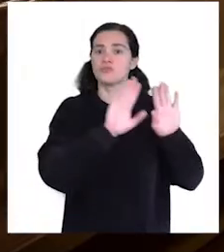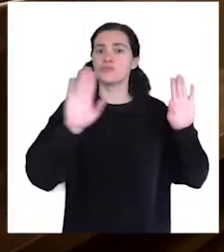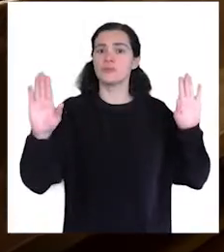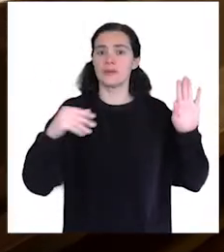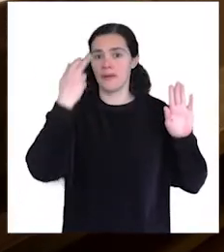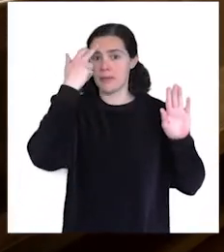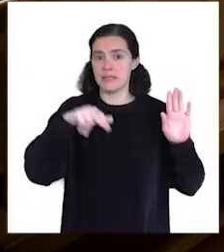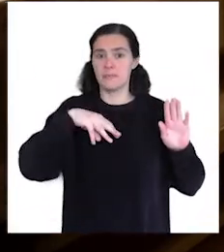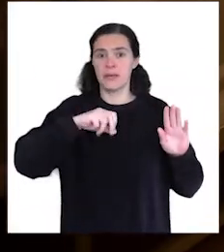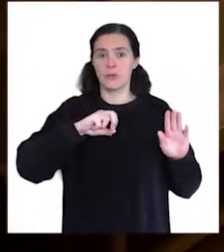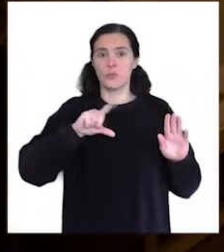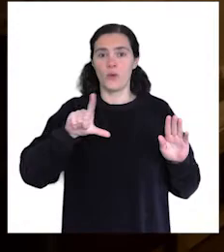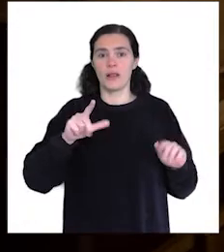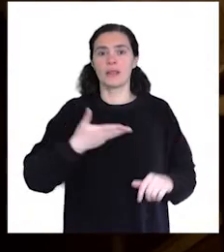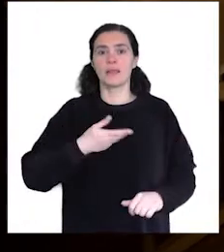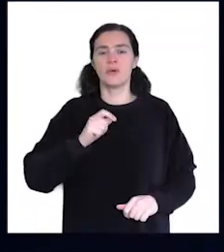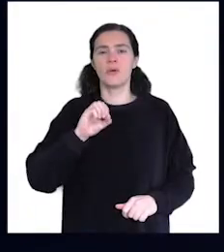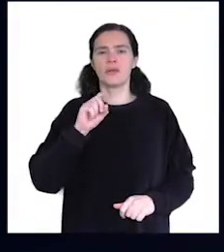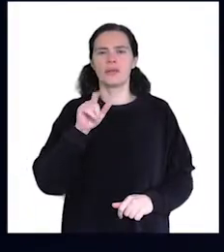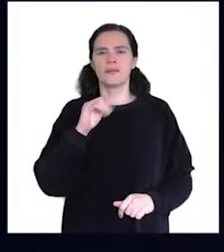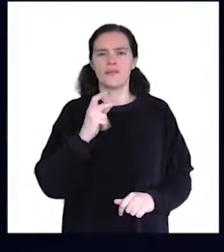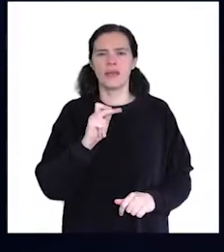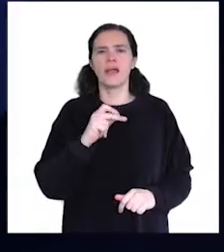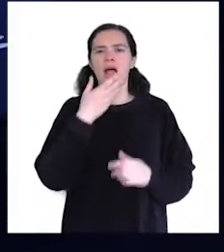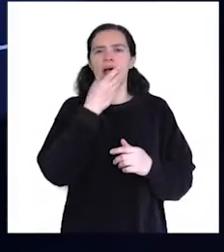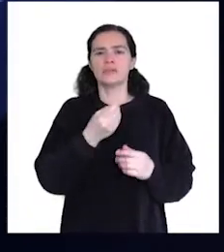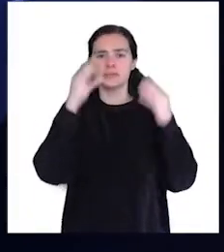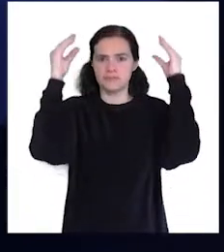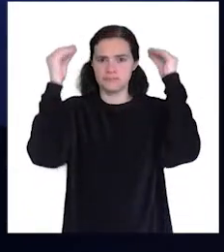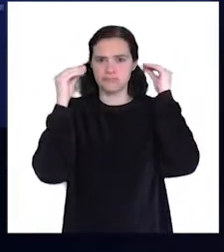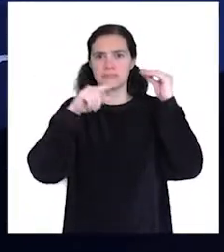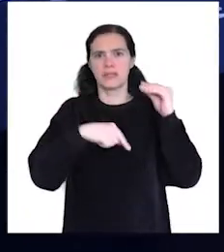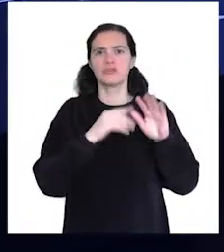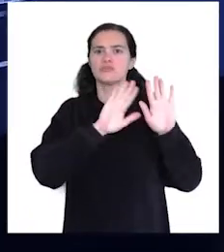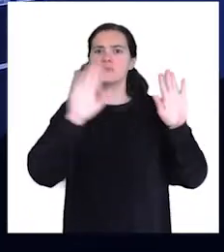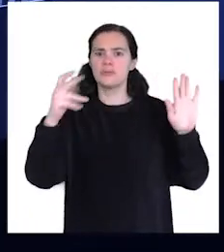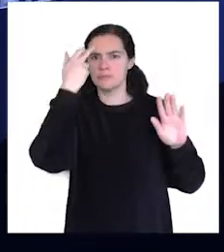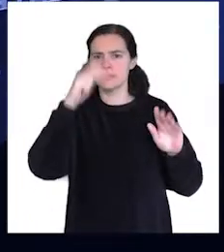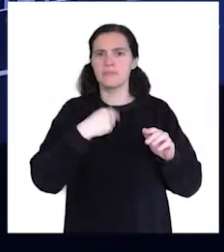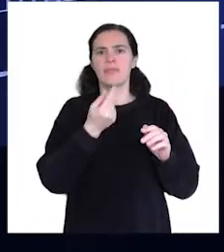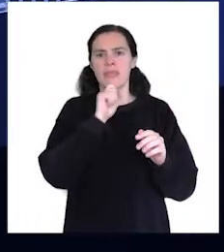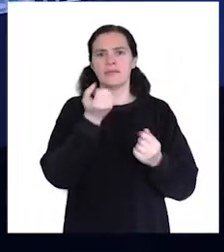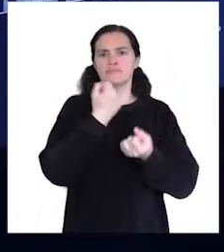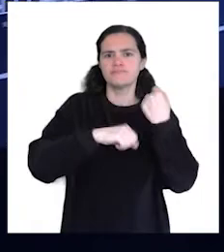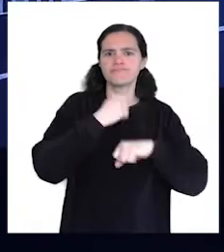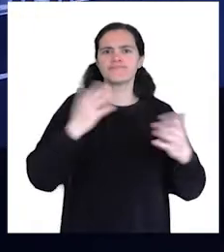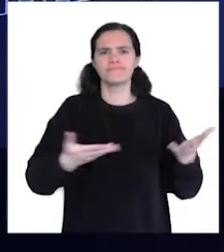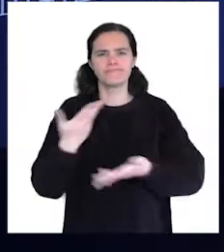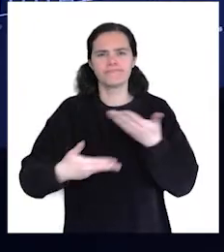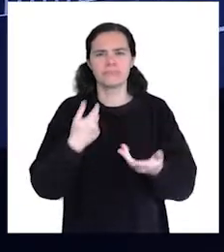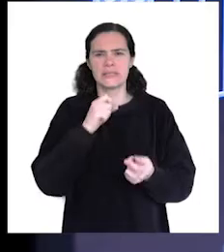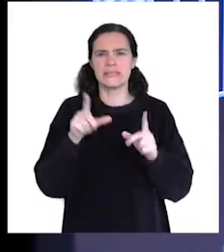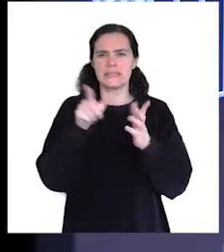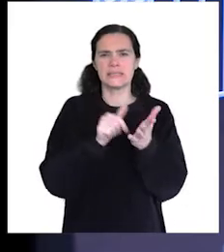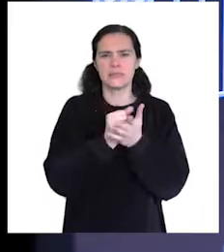Esta é a exposição permanente Manuel de Oliveira, que, sendo uma exposição permanente, é uma exposição dinâmica, interativa e que se pretende permanentemente